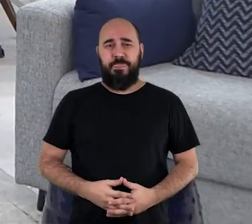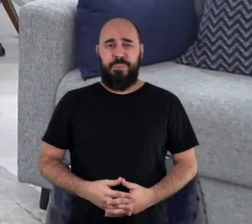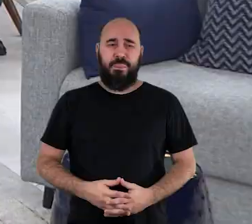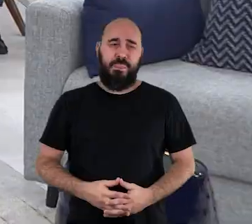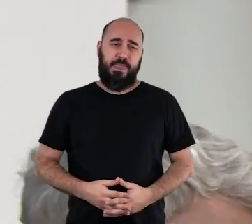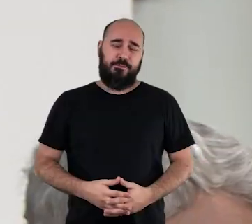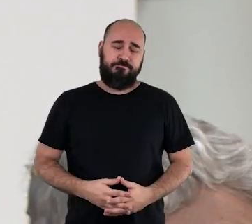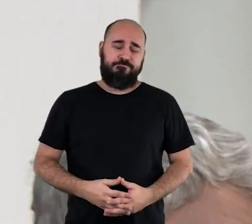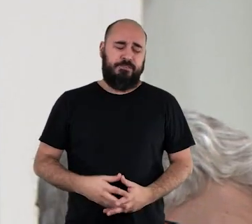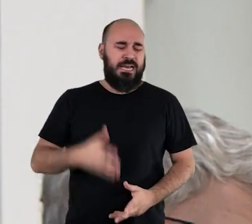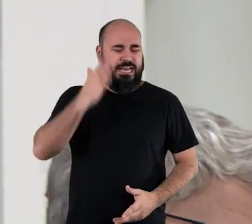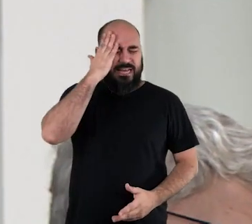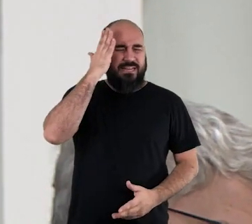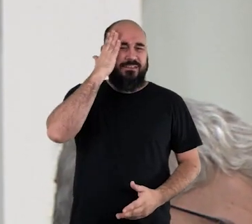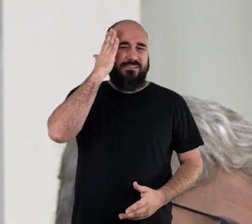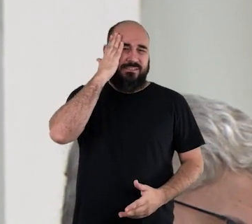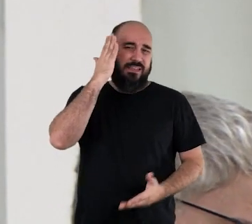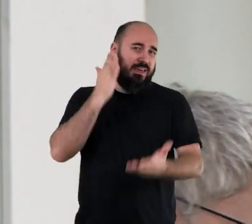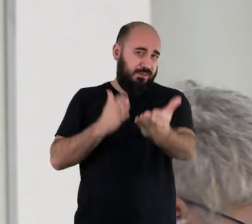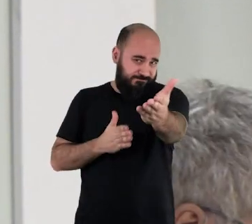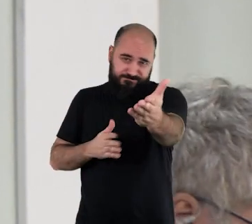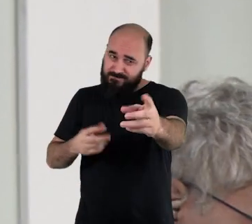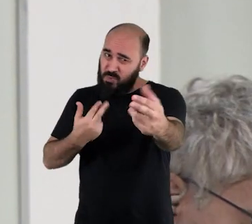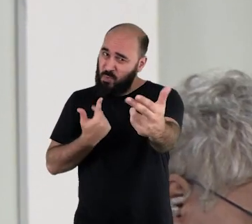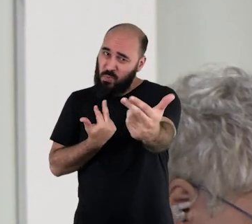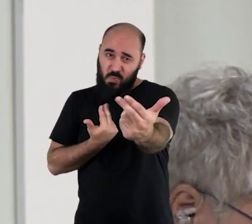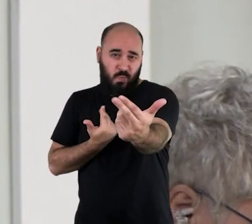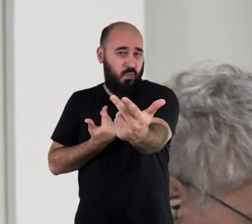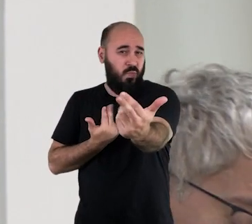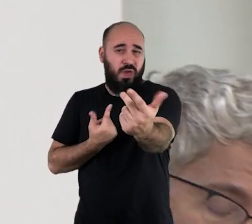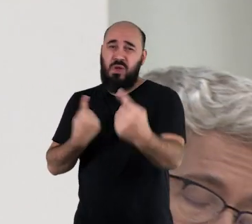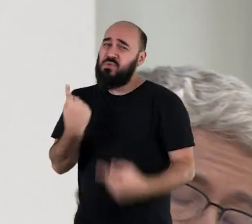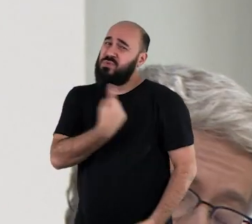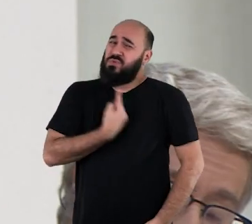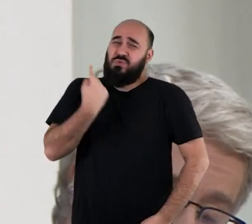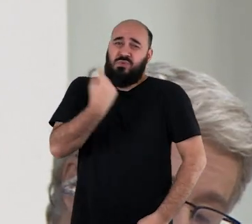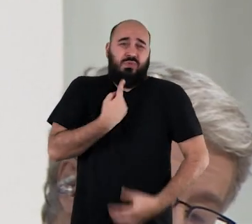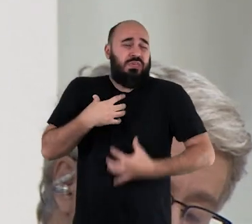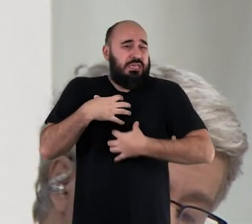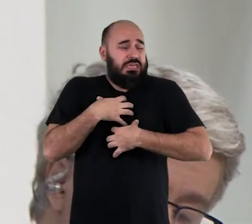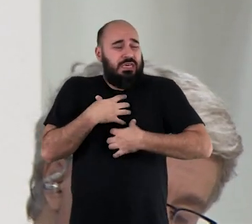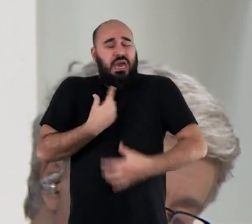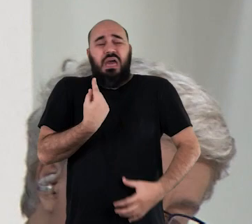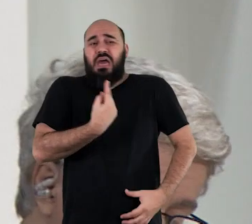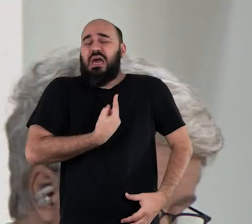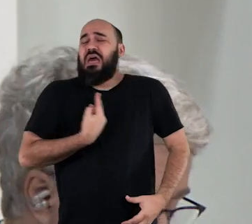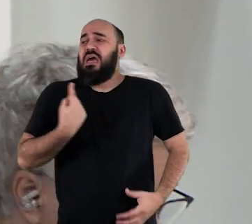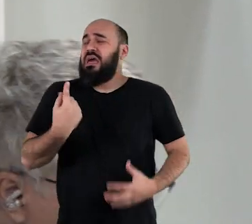sei que às vezes tu também te sente sozinho.